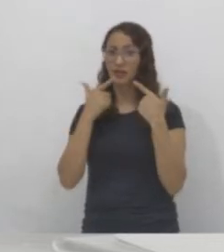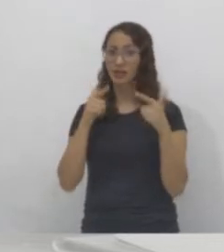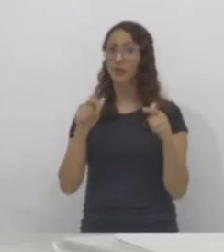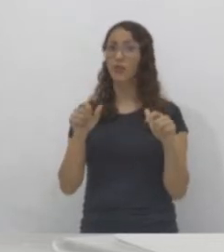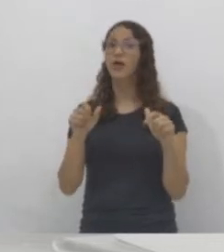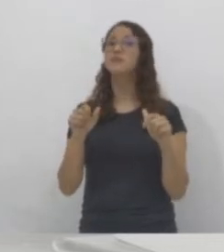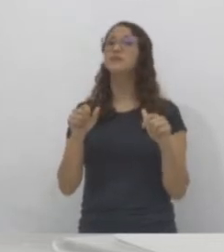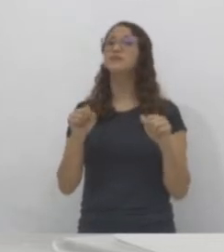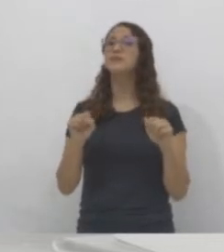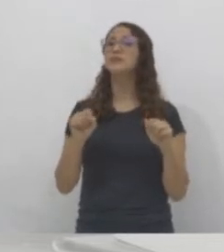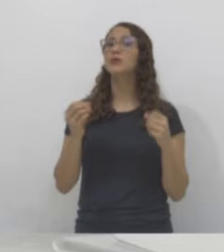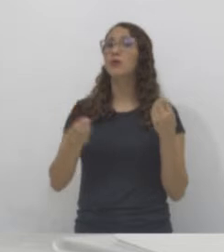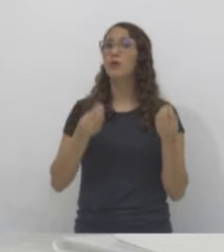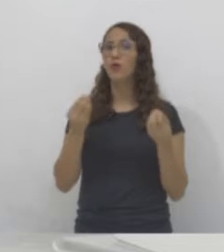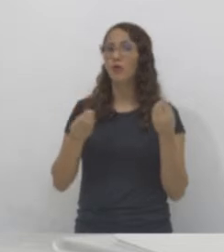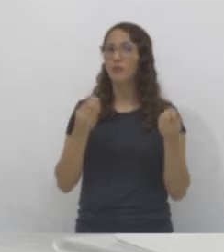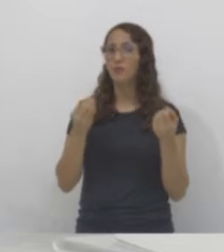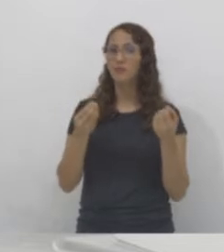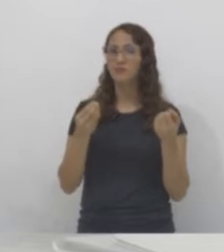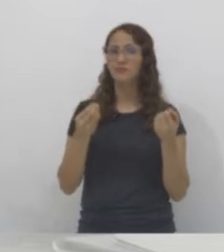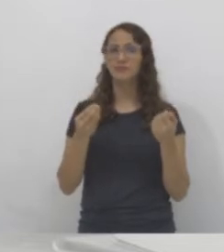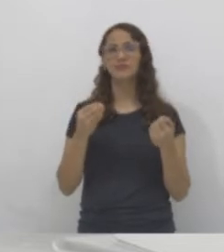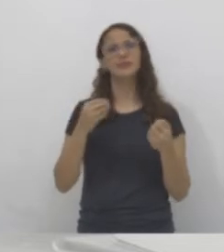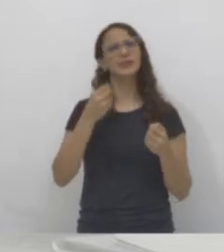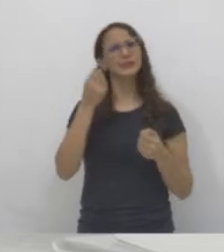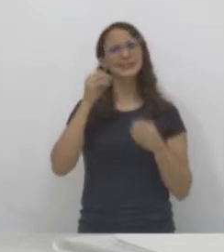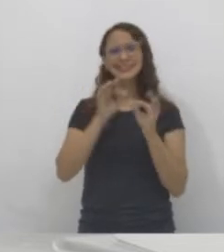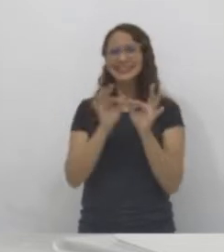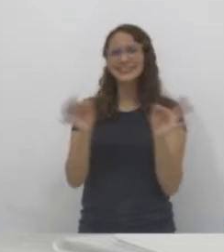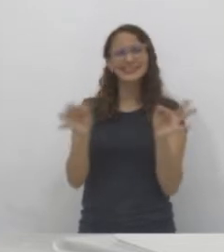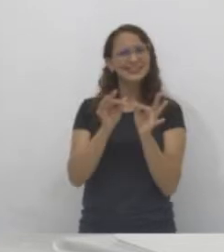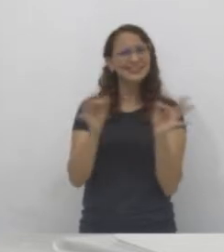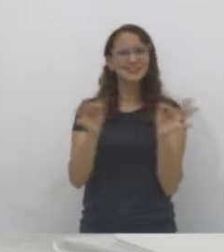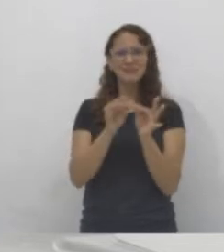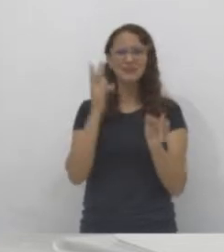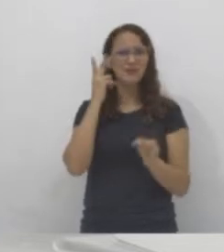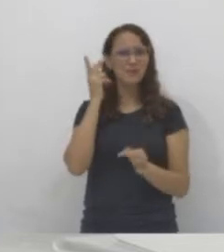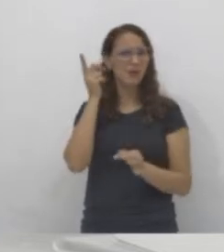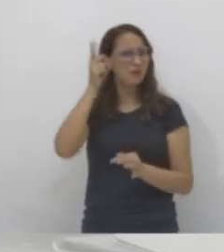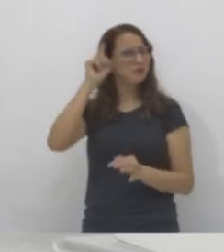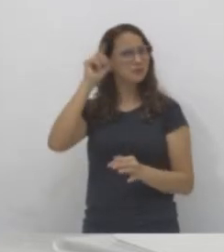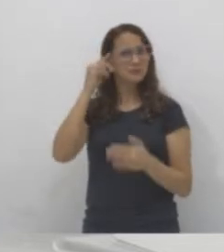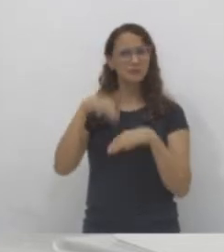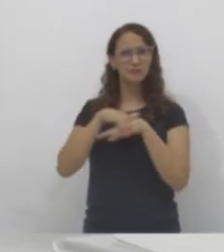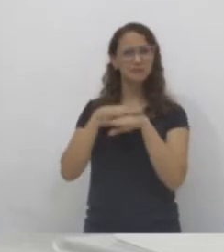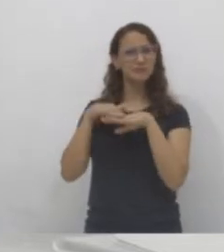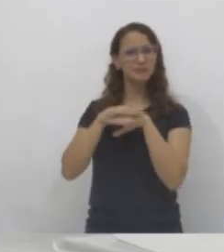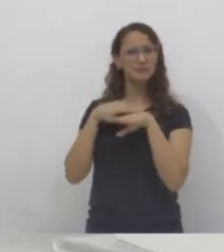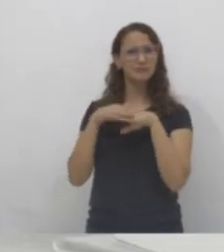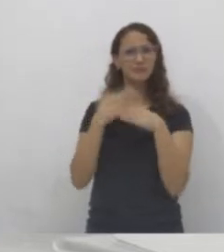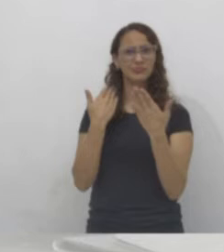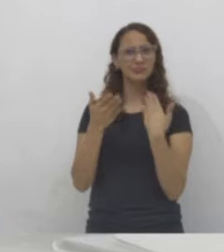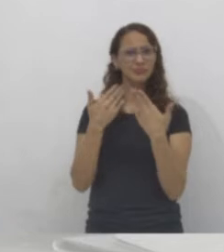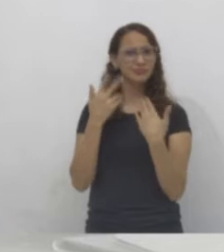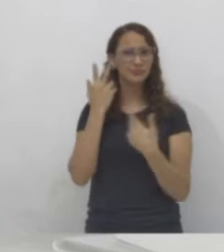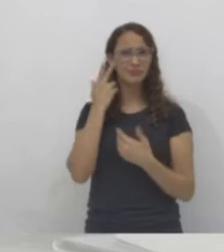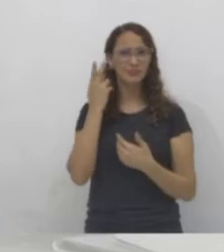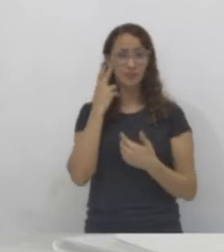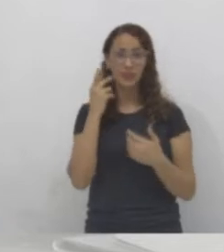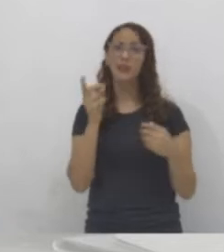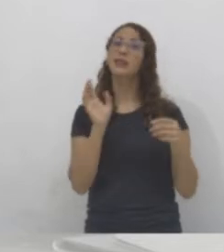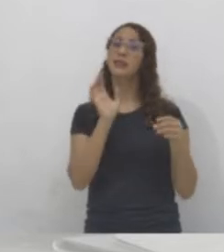você fala no seu dia a dia. Como você fala no seu dia a dia, tá? Tem humor e duplo sentido.